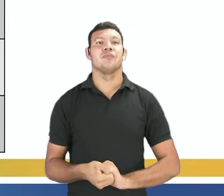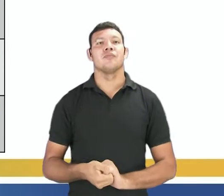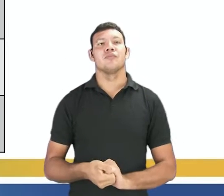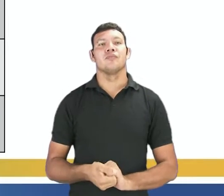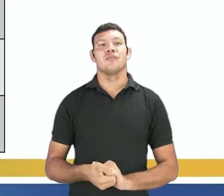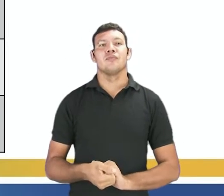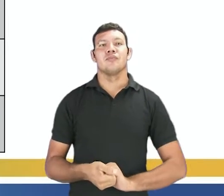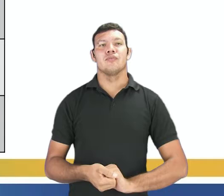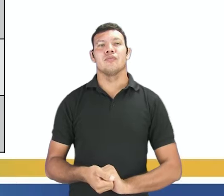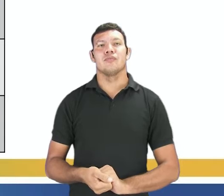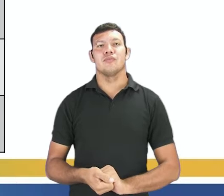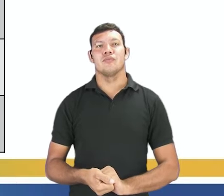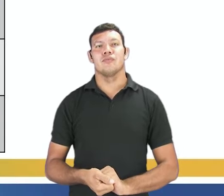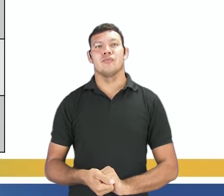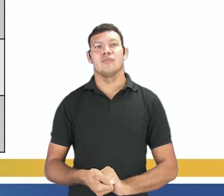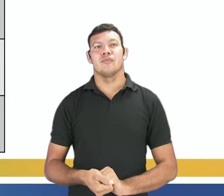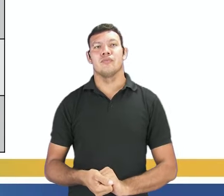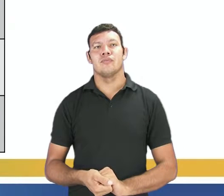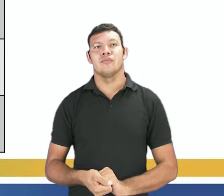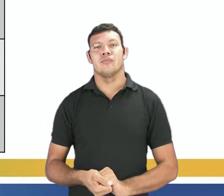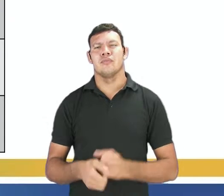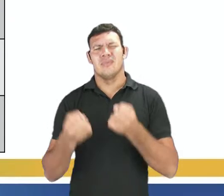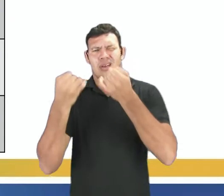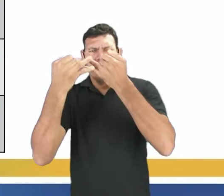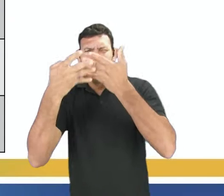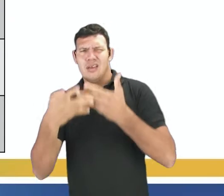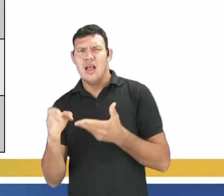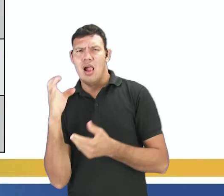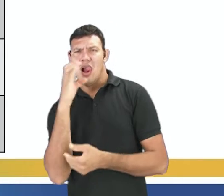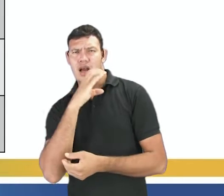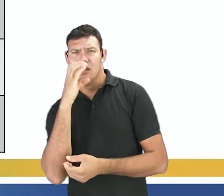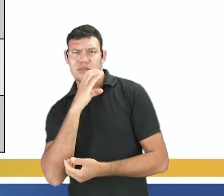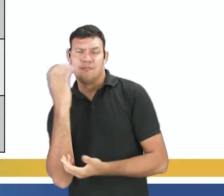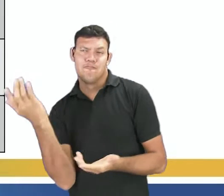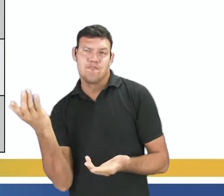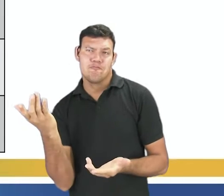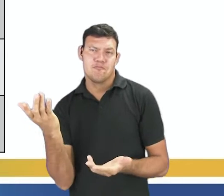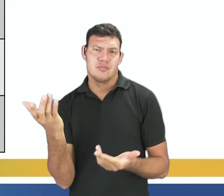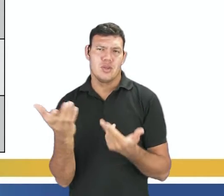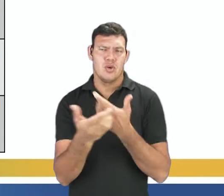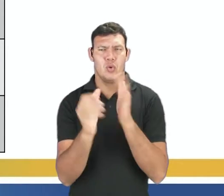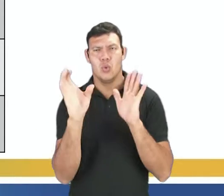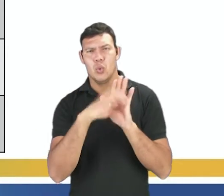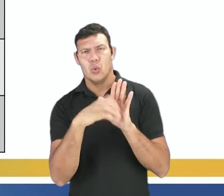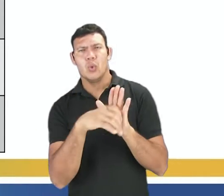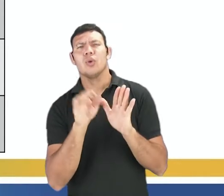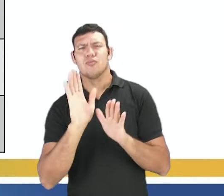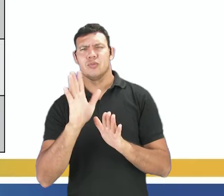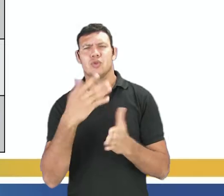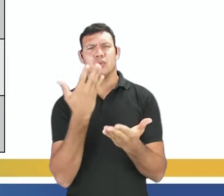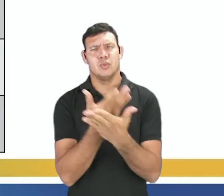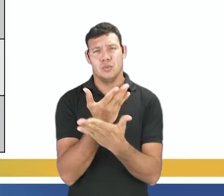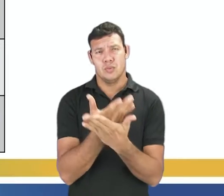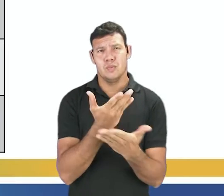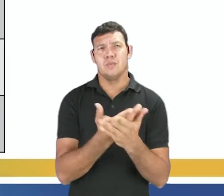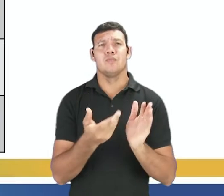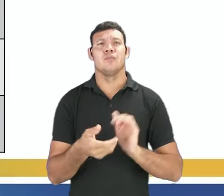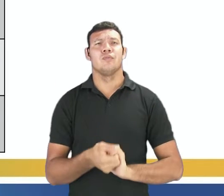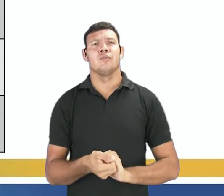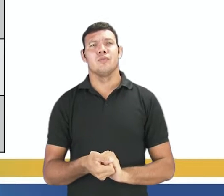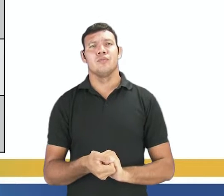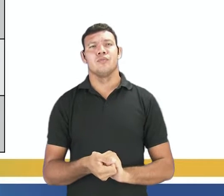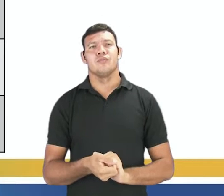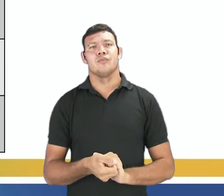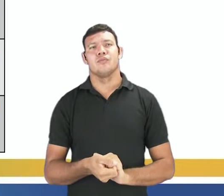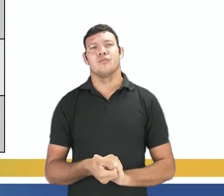e quick explanation, uma explicação bem rápida sobre as coisas que nós vimos. O primeiro conteúdo que nós trabalhamos foi